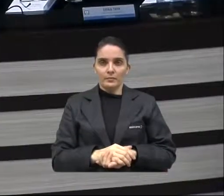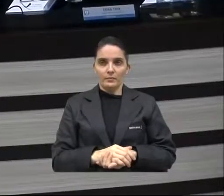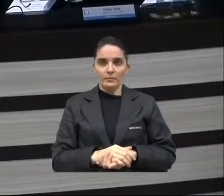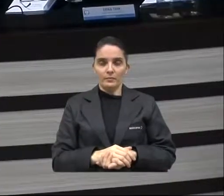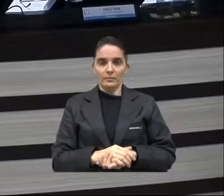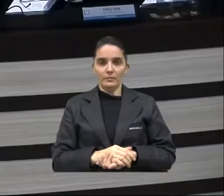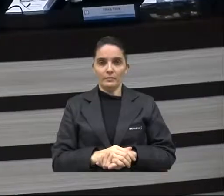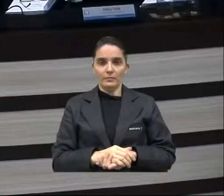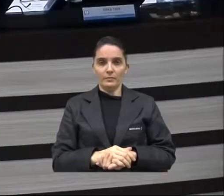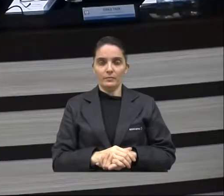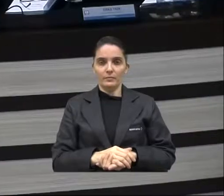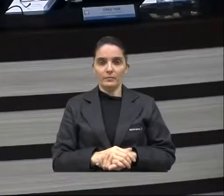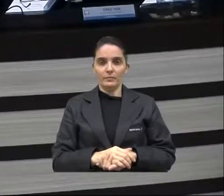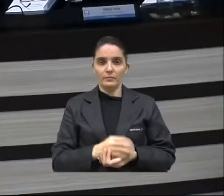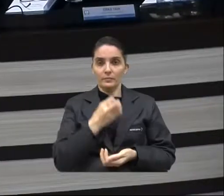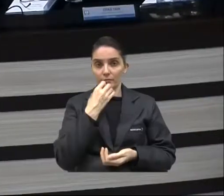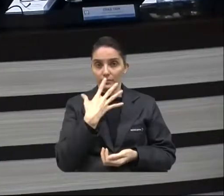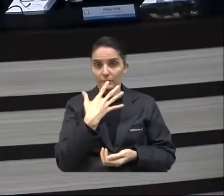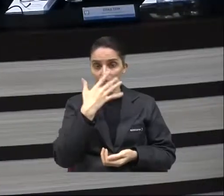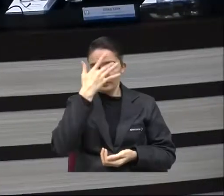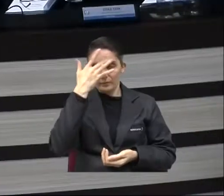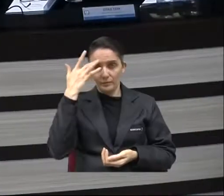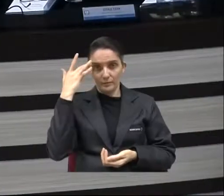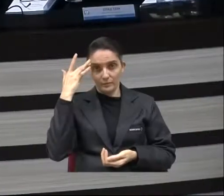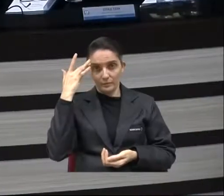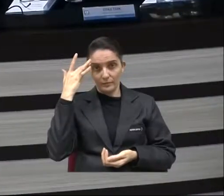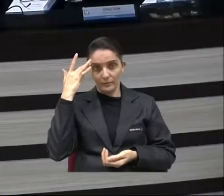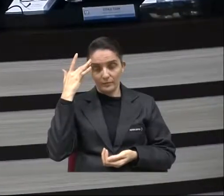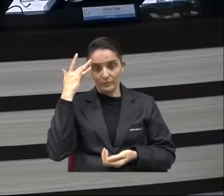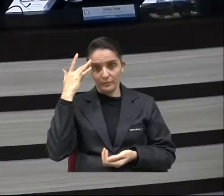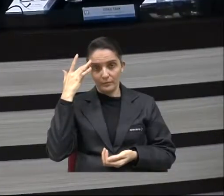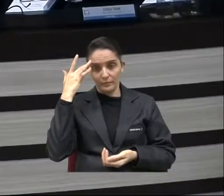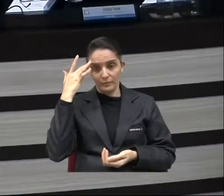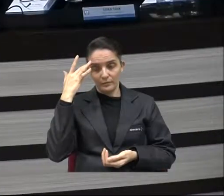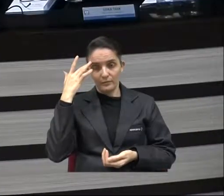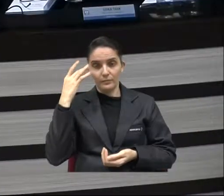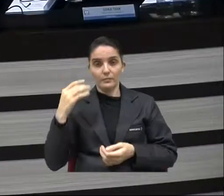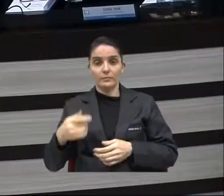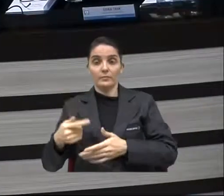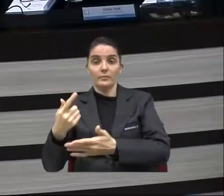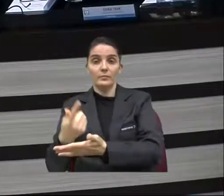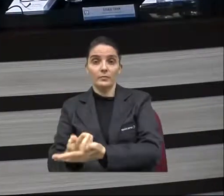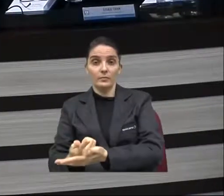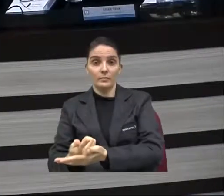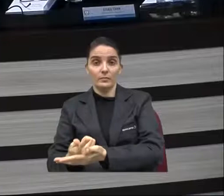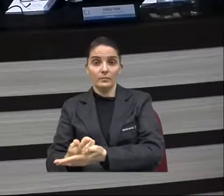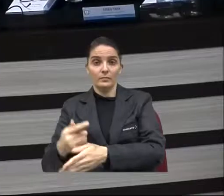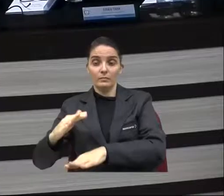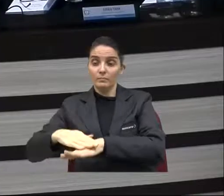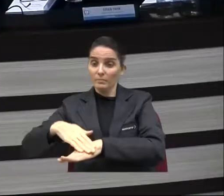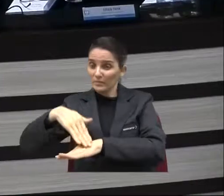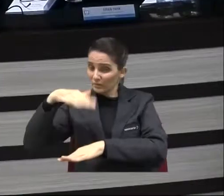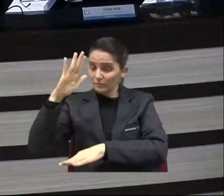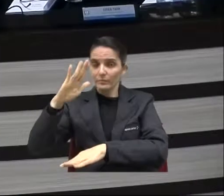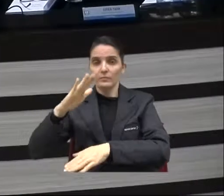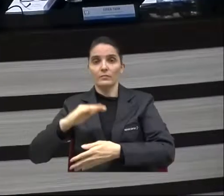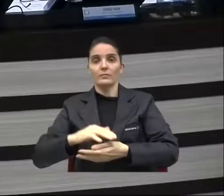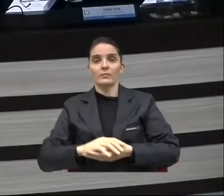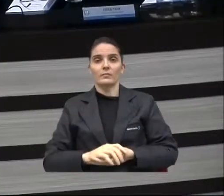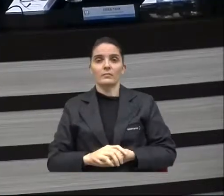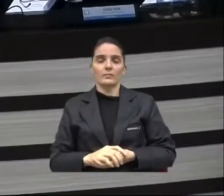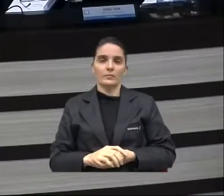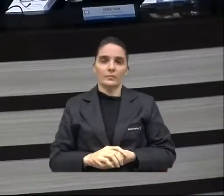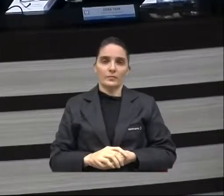o receptador, a pena dele é muito alta perto de